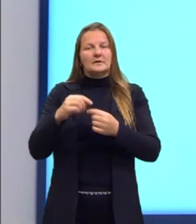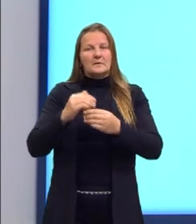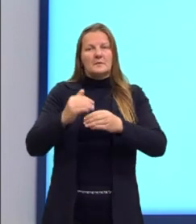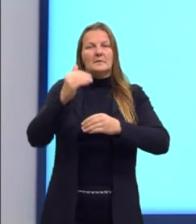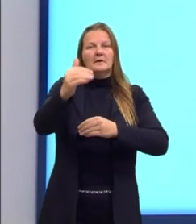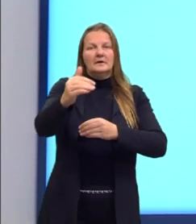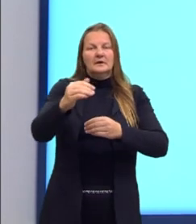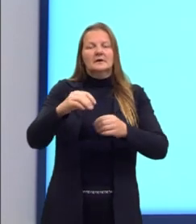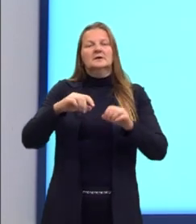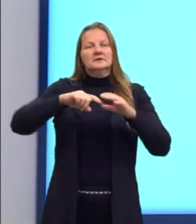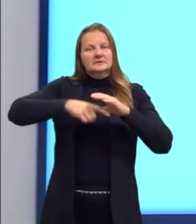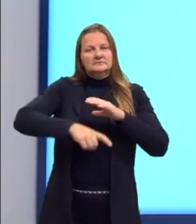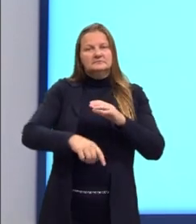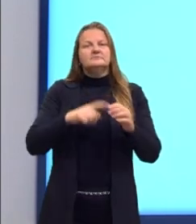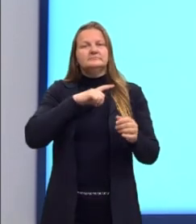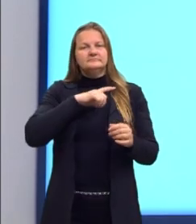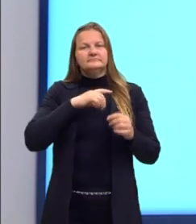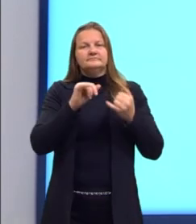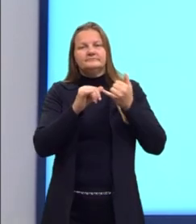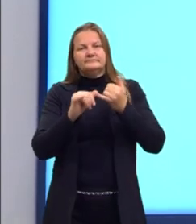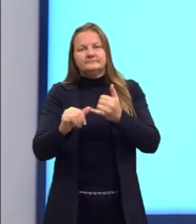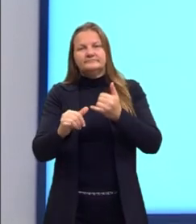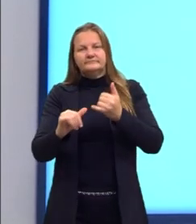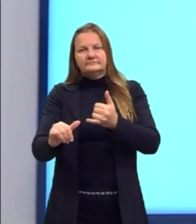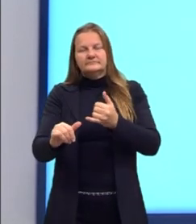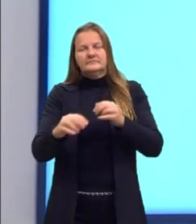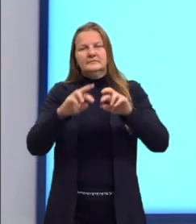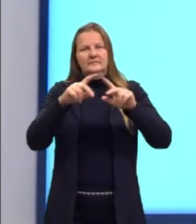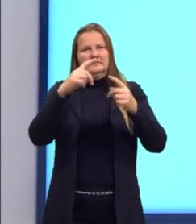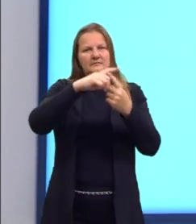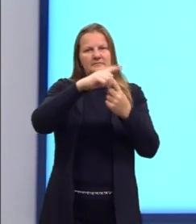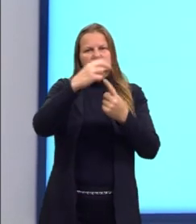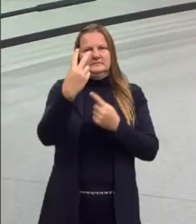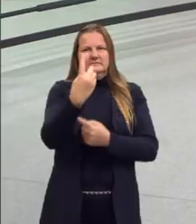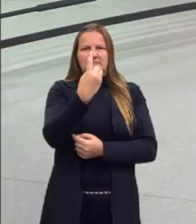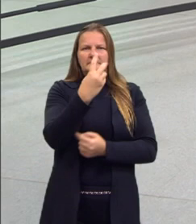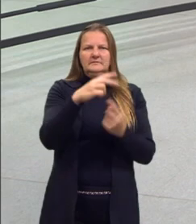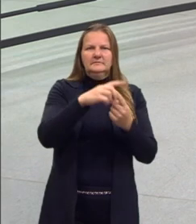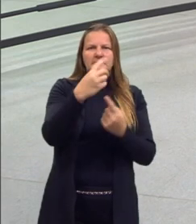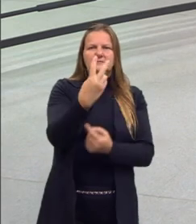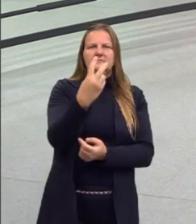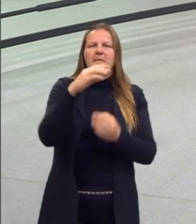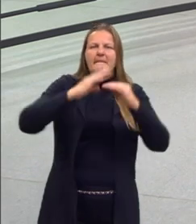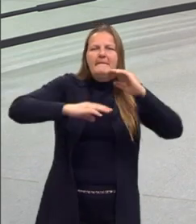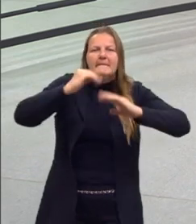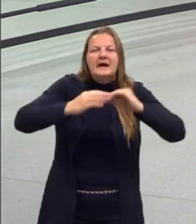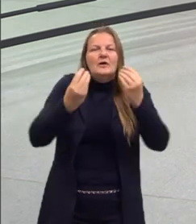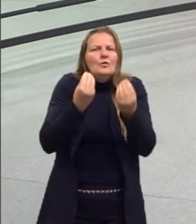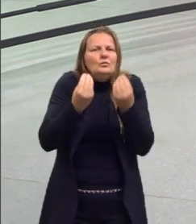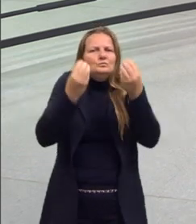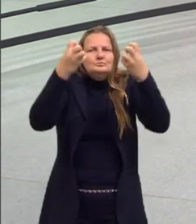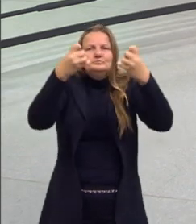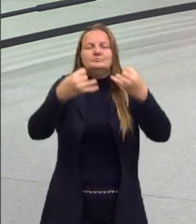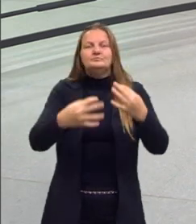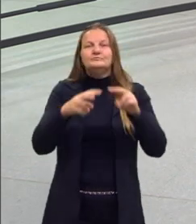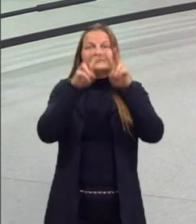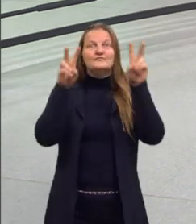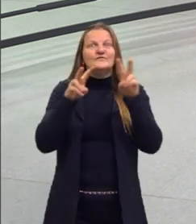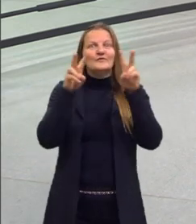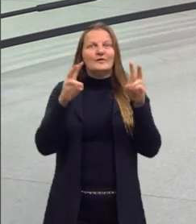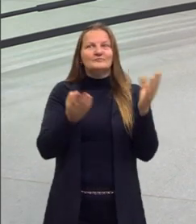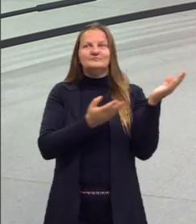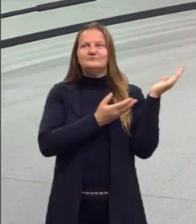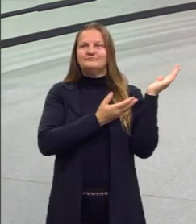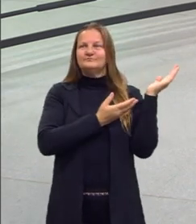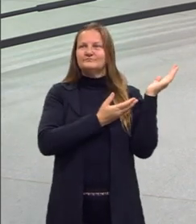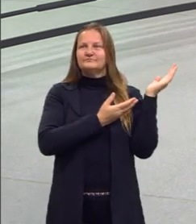mais complexos tem também a corrente alternada então na prática pessoal eu trouxe para vocês verem